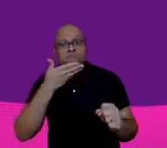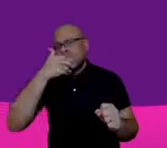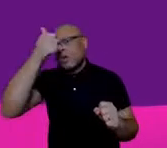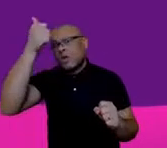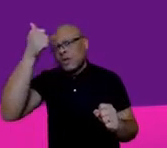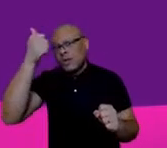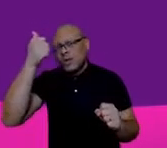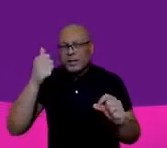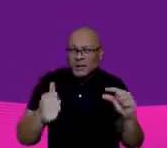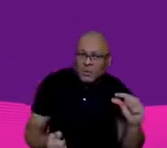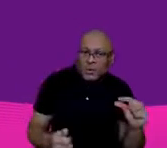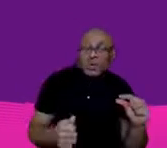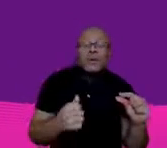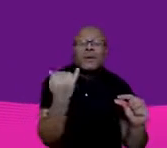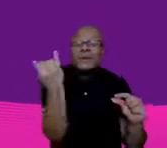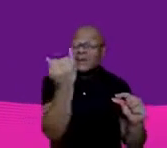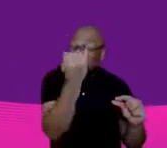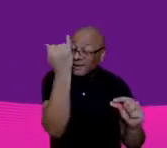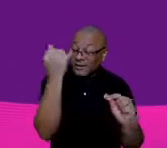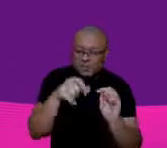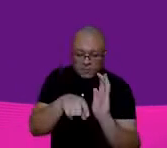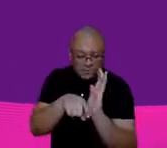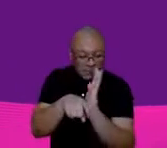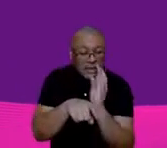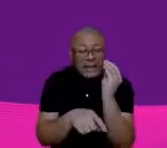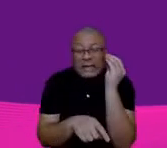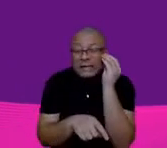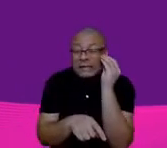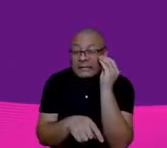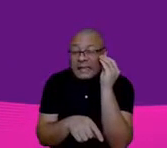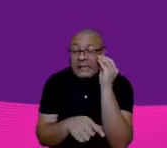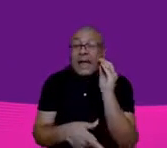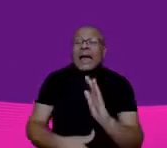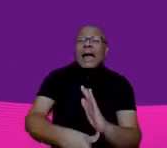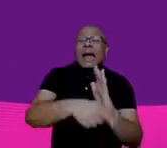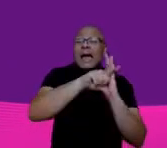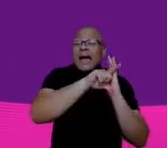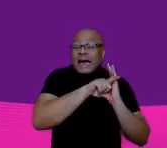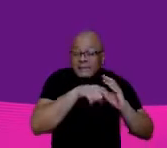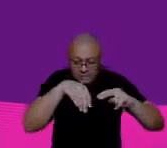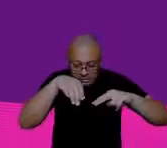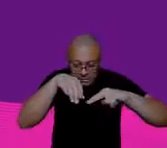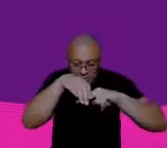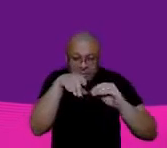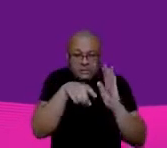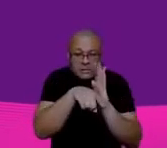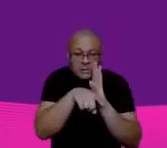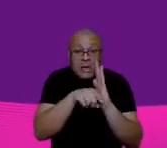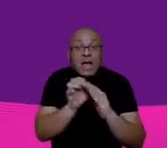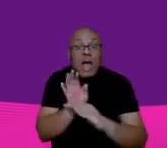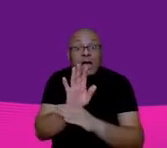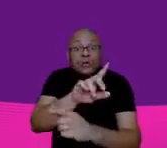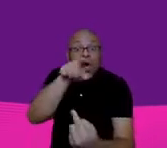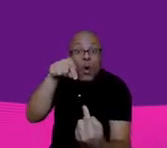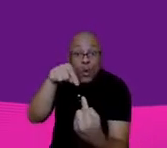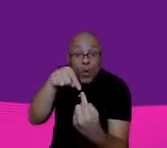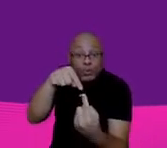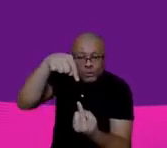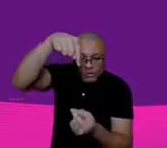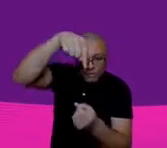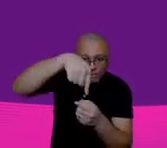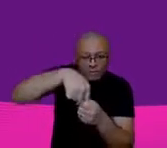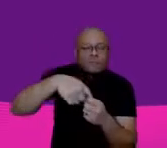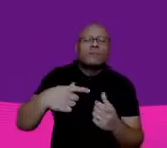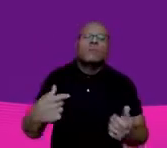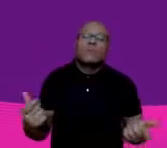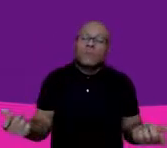muitas vezes hoje a gente tenta fazer uma tratografia antes da cirurgia, e isso pode guiar o teu alvo. Então a gente não está mais estimulando